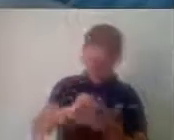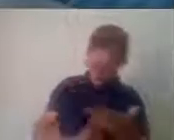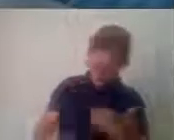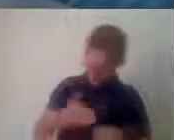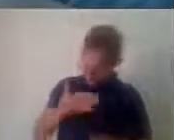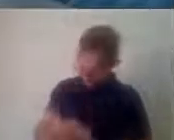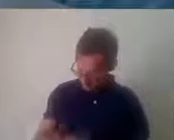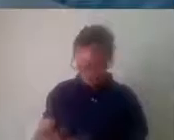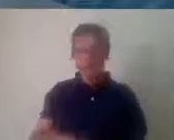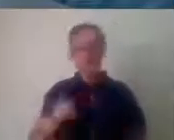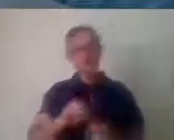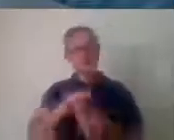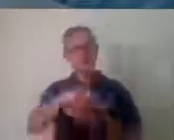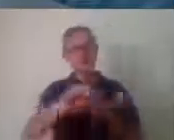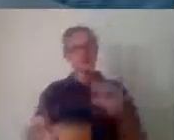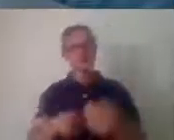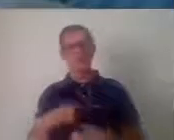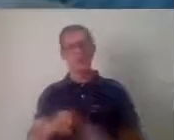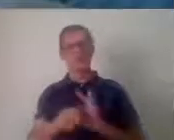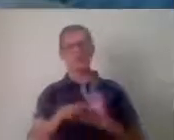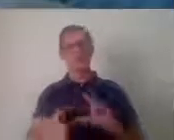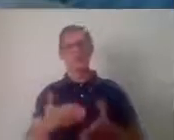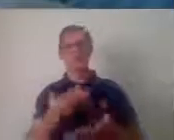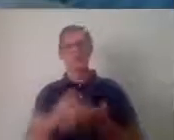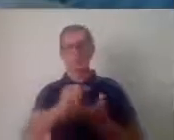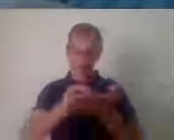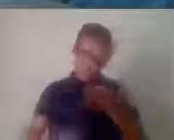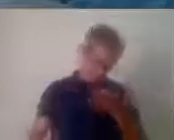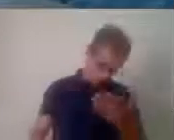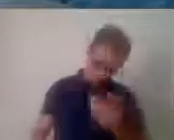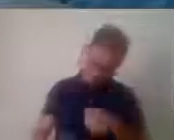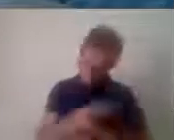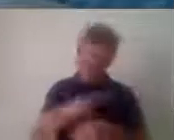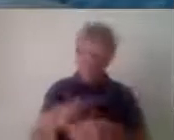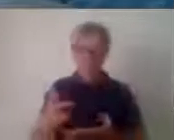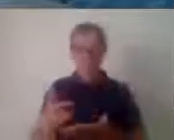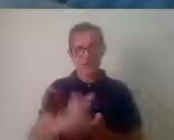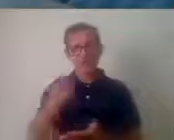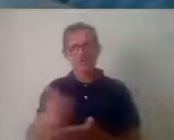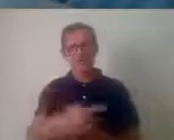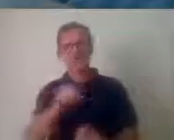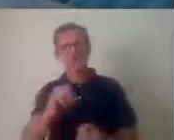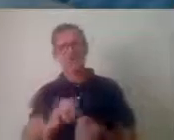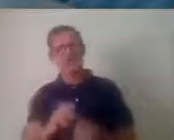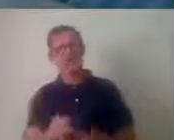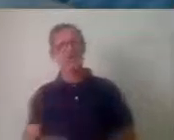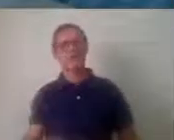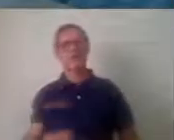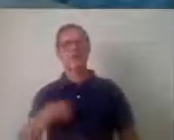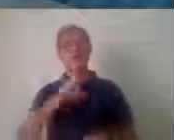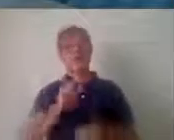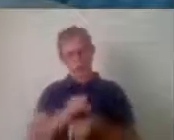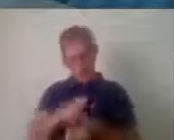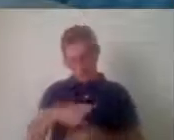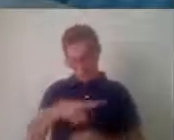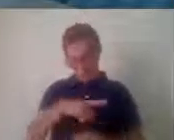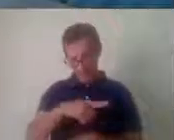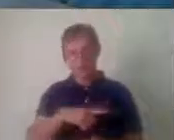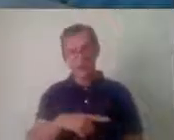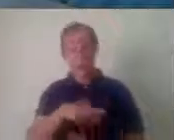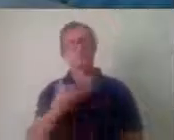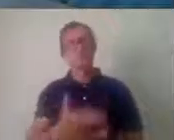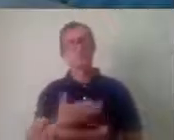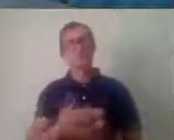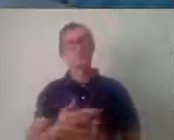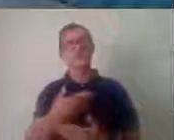Então, faça os exercícios que eu coloquei na aula atividade, procure livros, faça, né? E eu espero que você já tenha aí estudado para